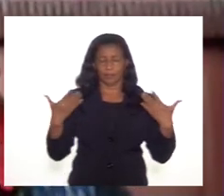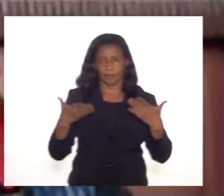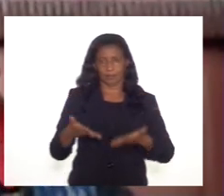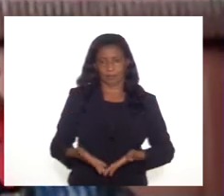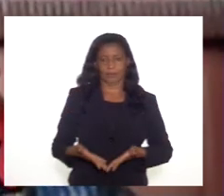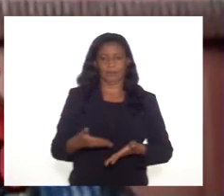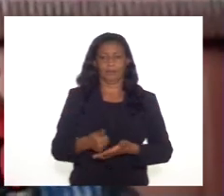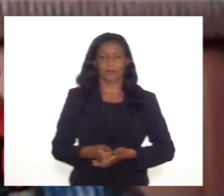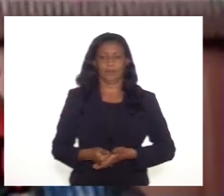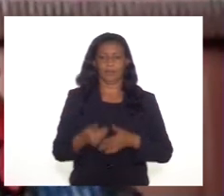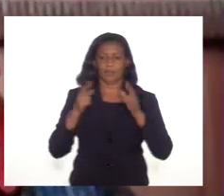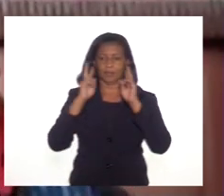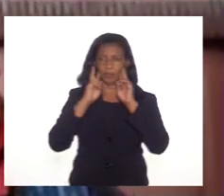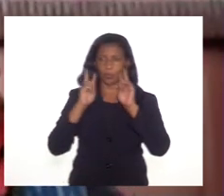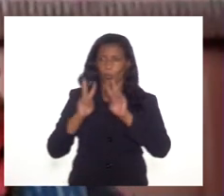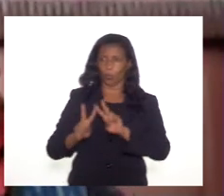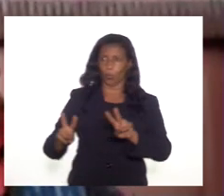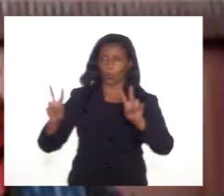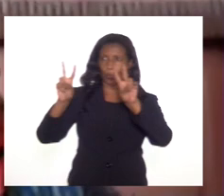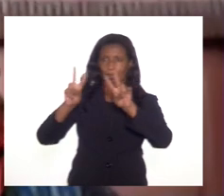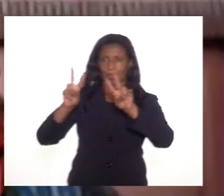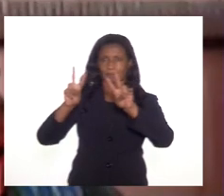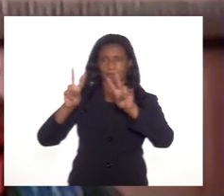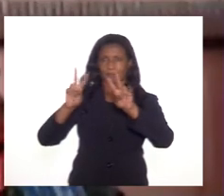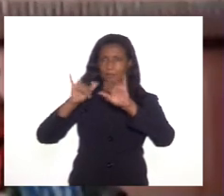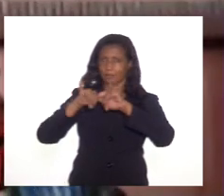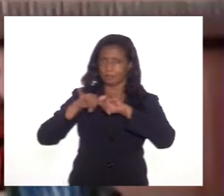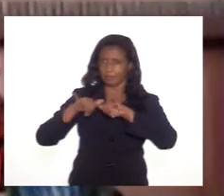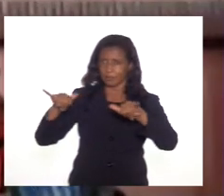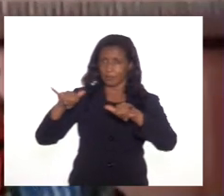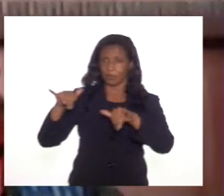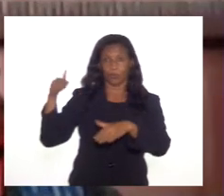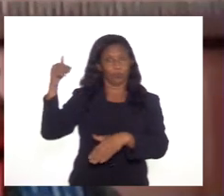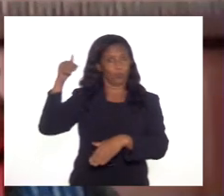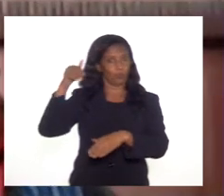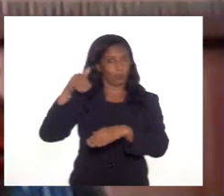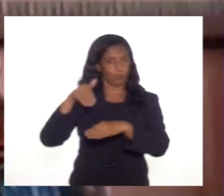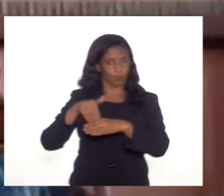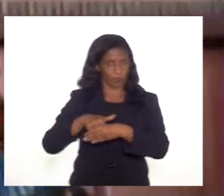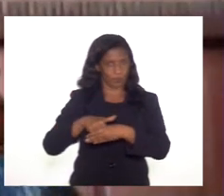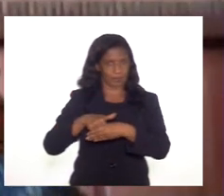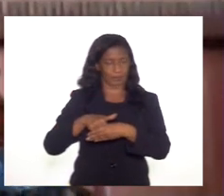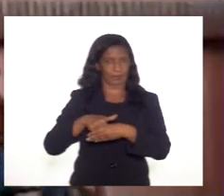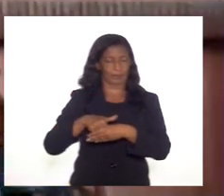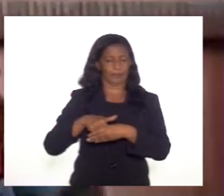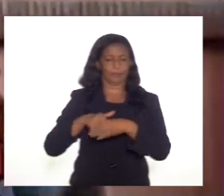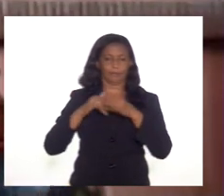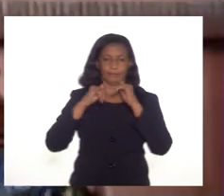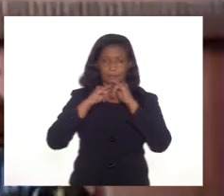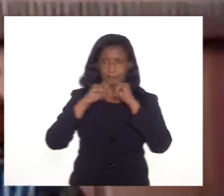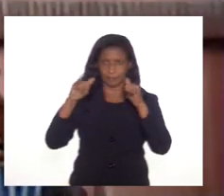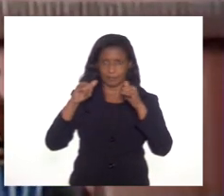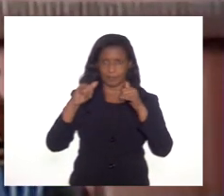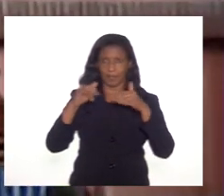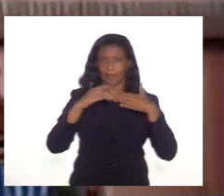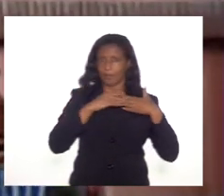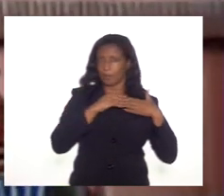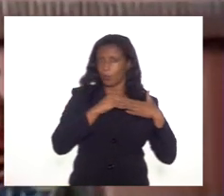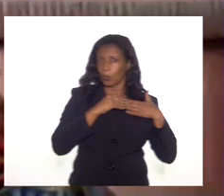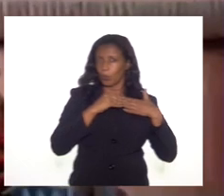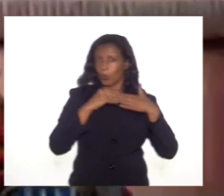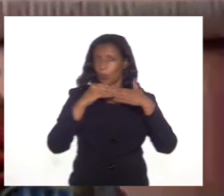olhar para essa mensagem, votar a mensagem que vai dirigir